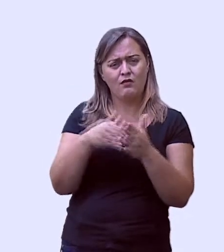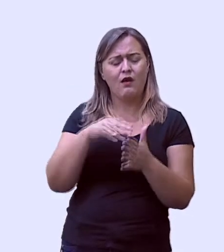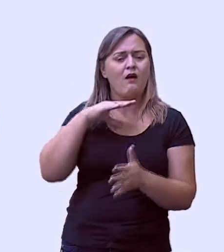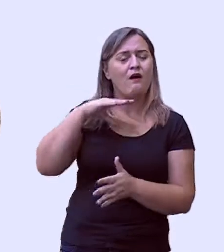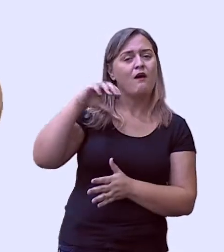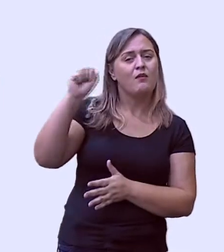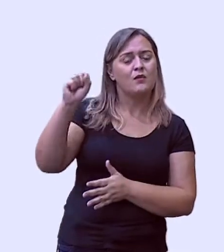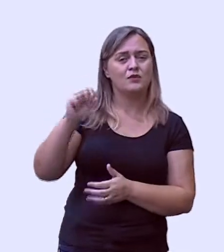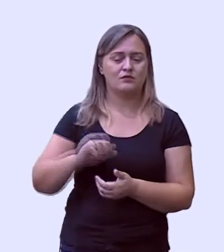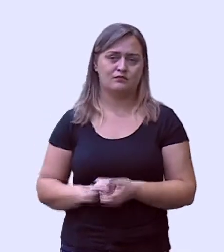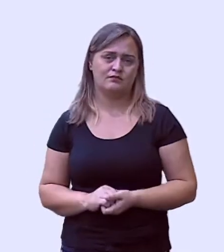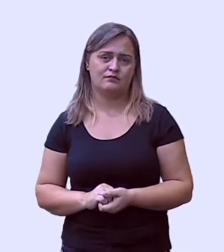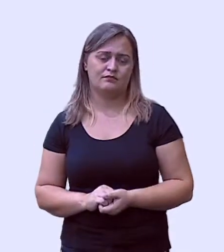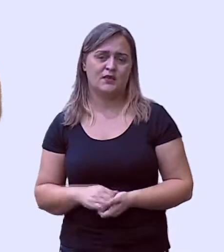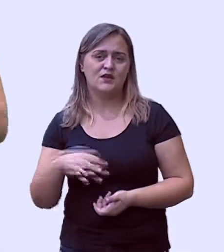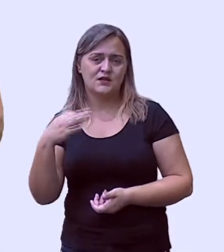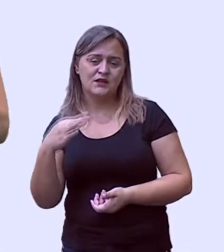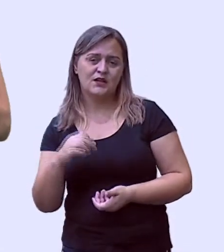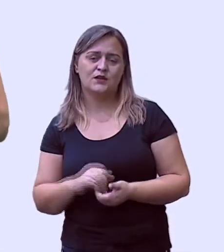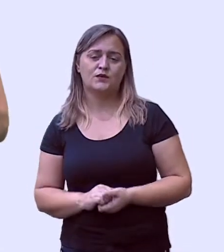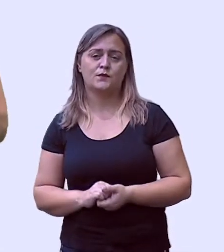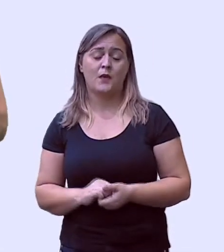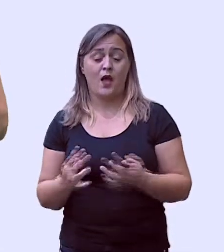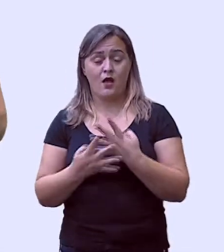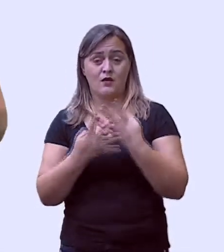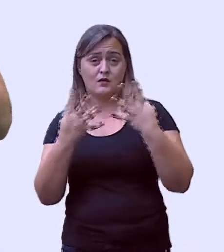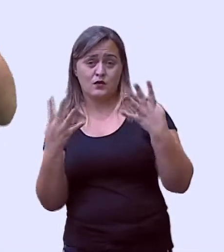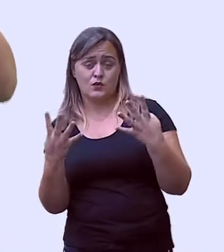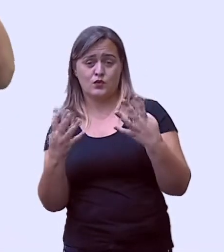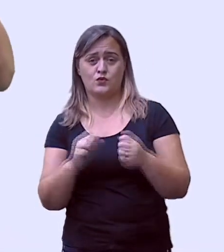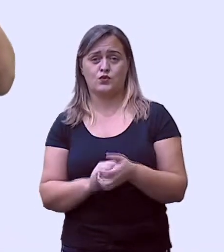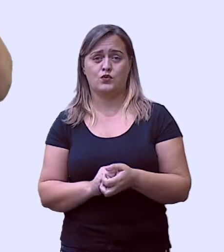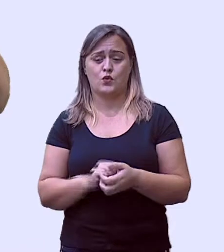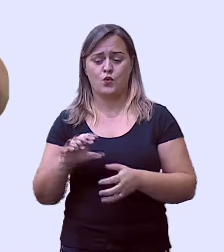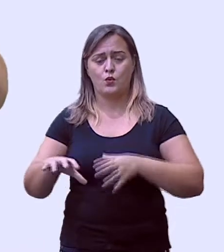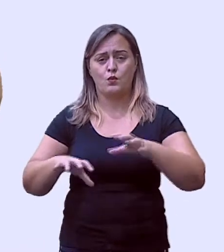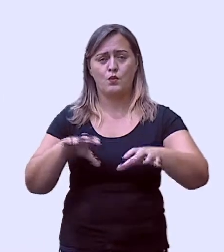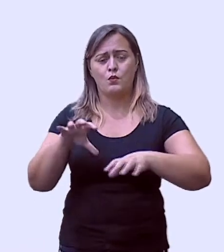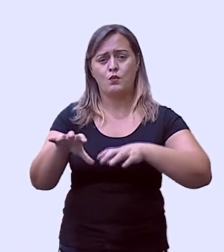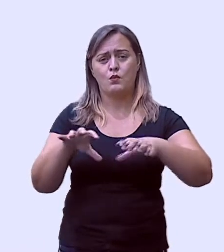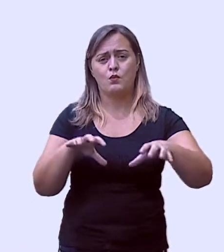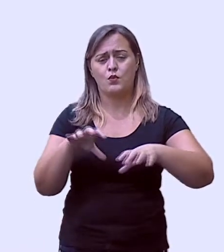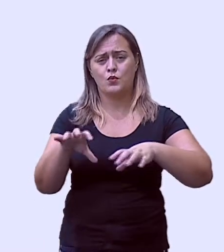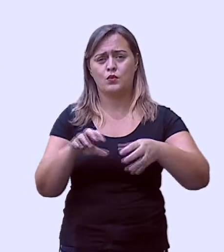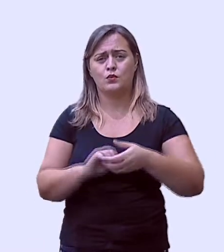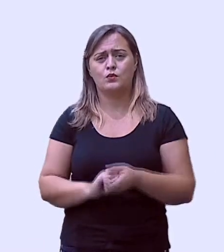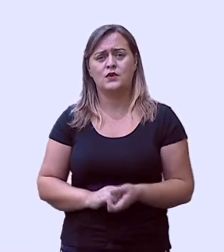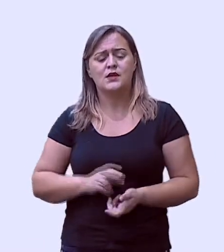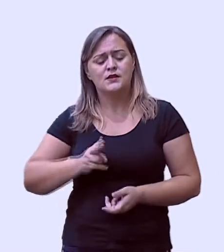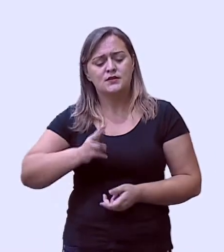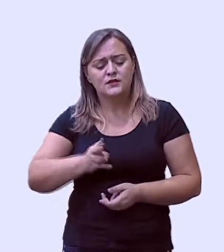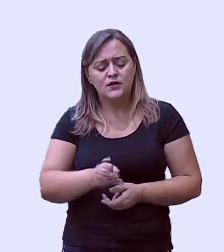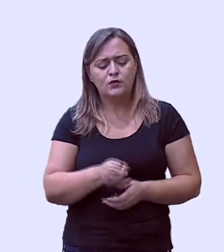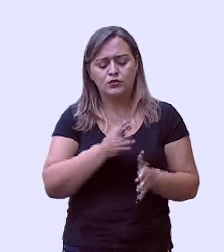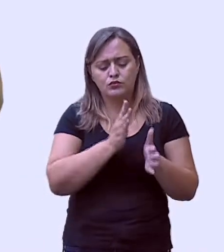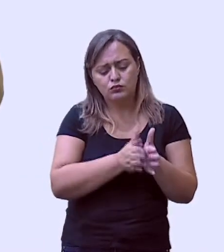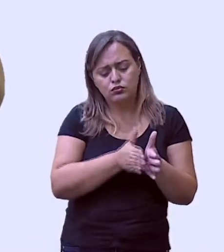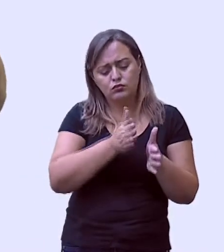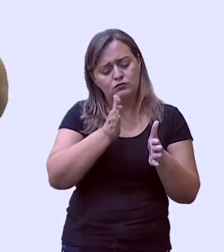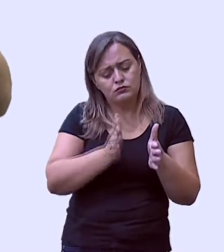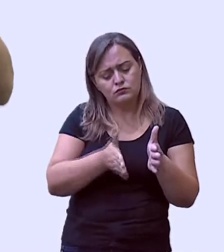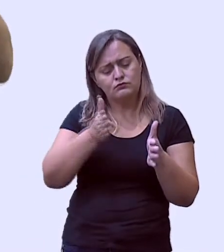com frequência e bem irregular, né? É uma coisa definida. É uma coisa que